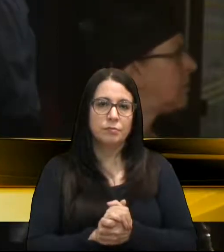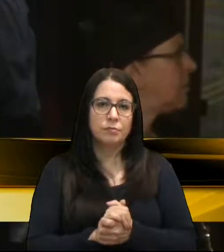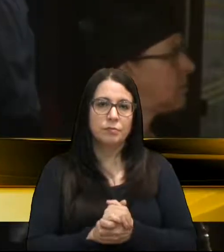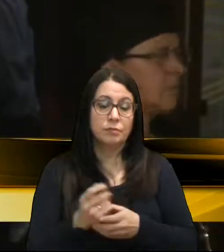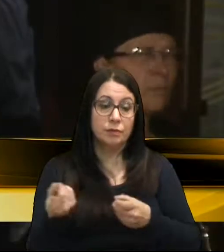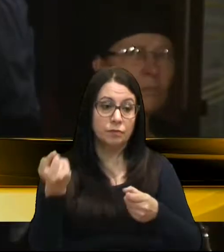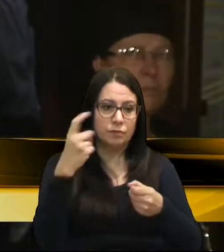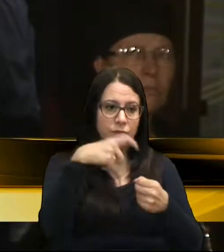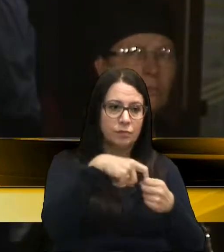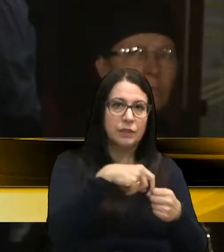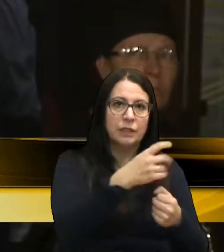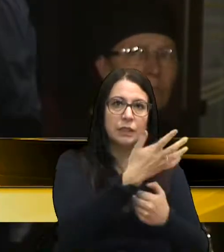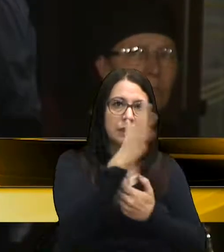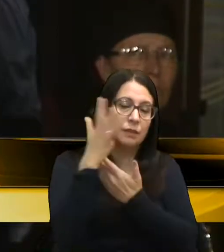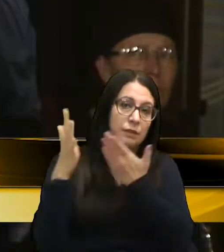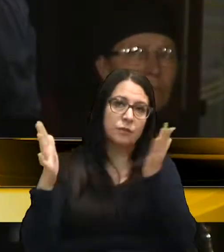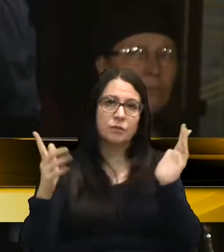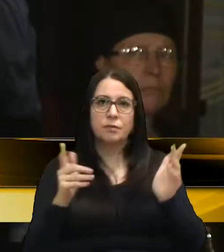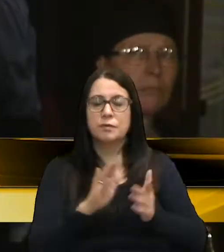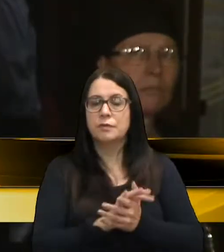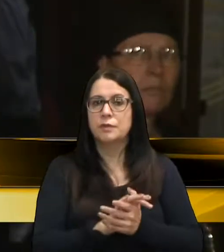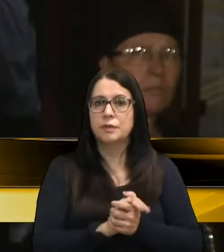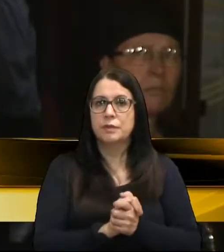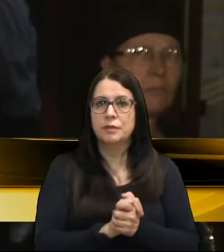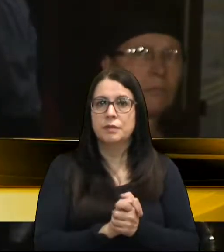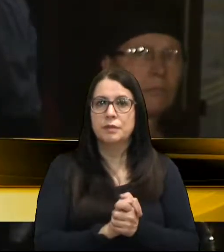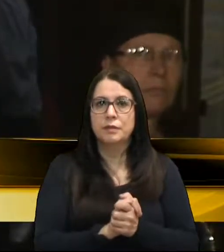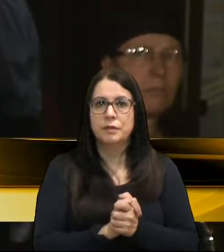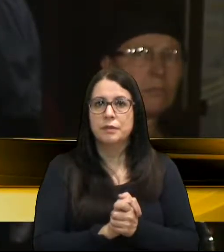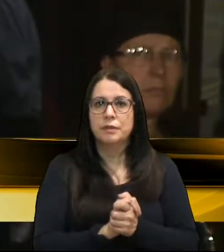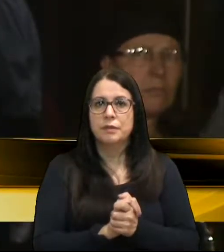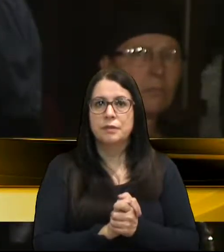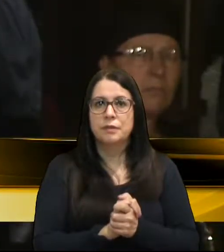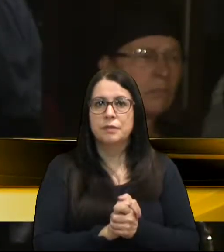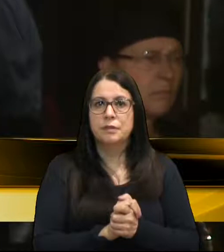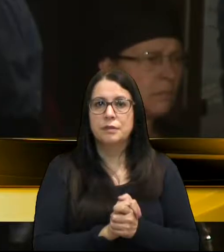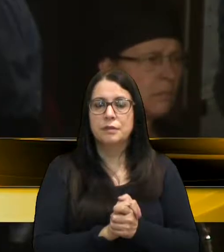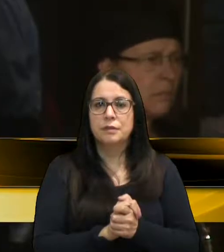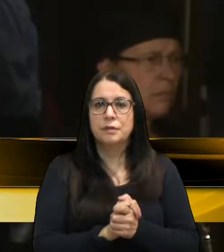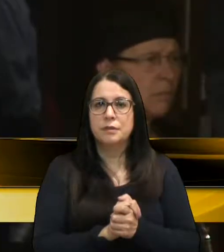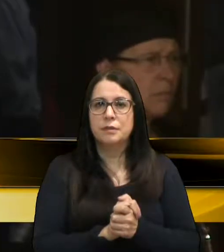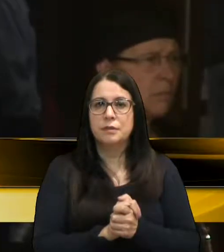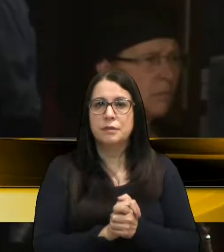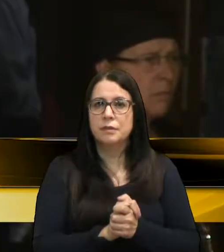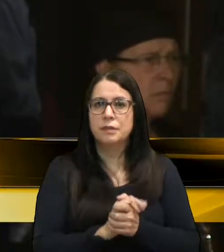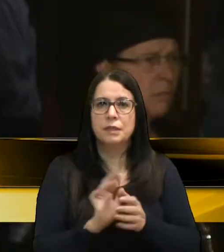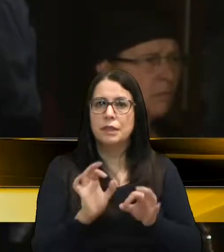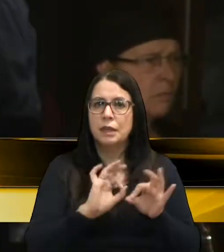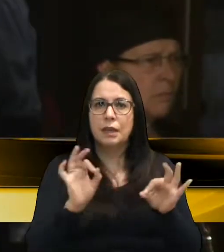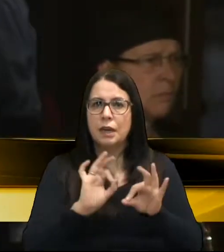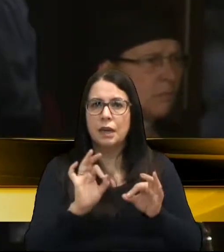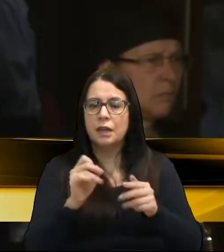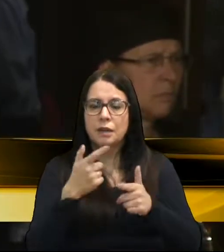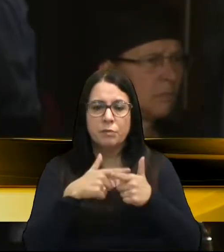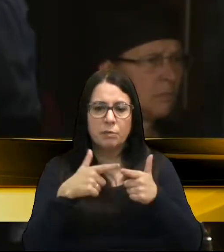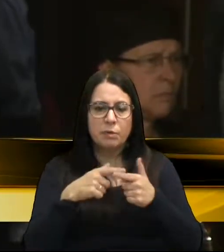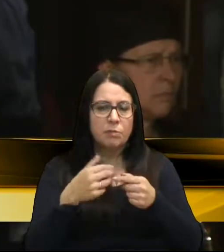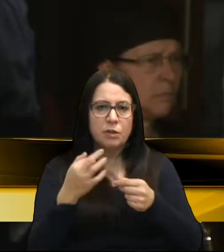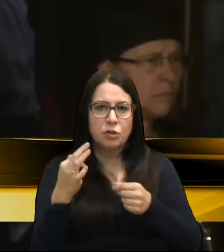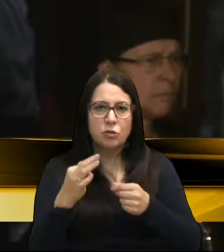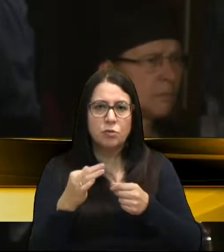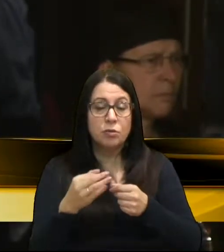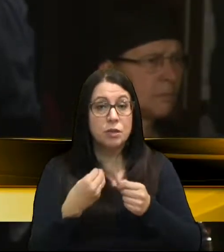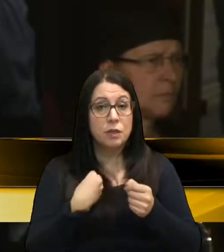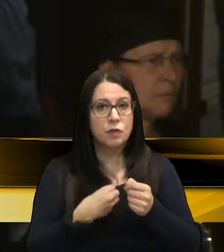devolvido à natureza sem nenhuma espécie de dor, sem nenhum problema. E